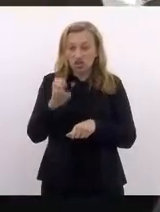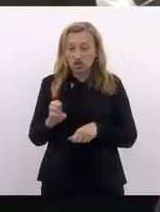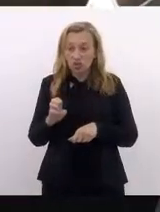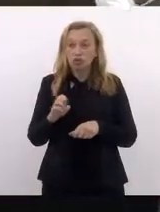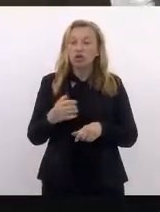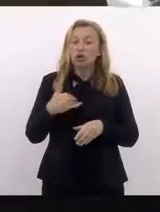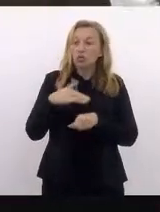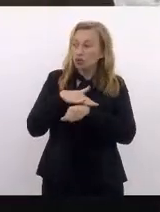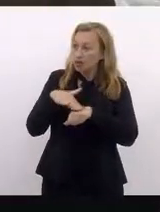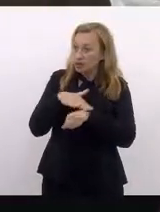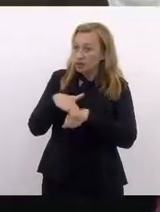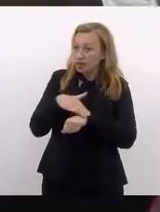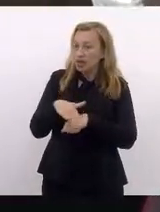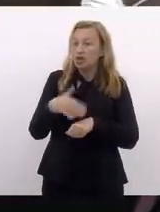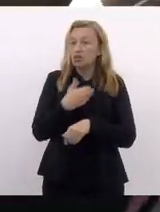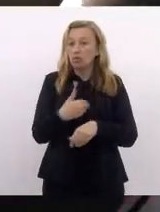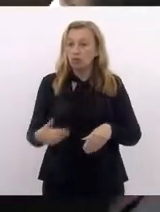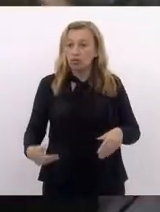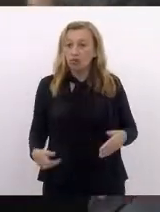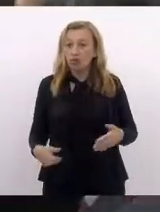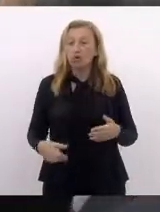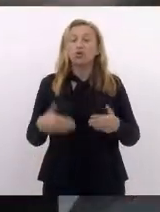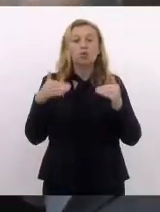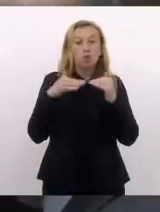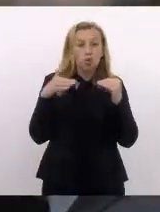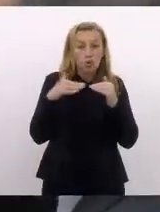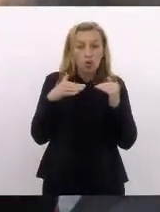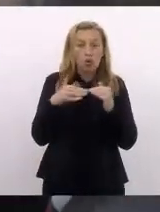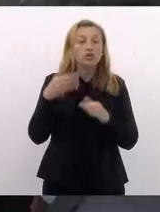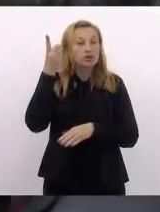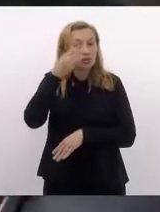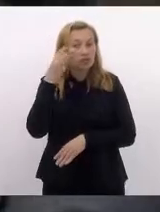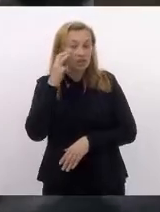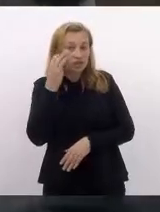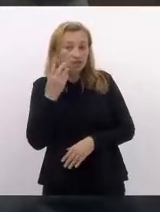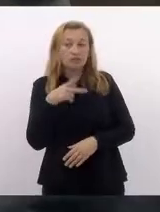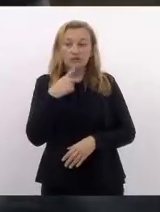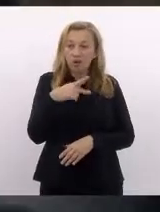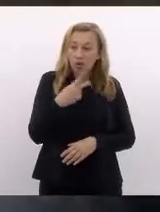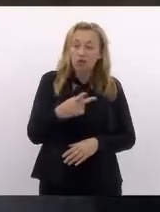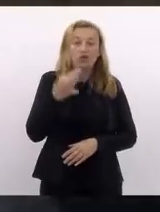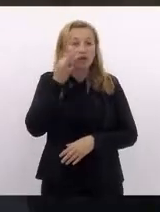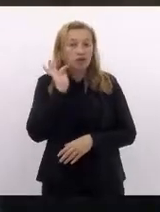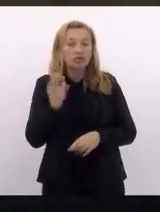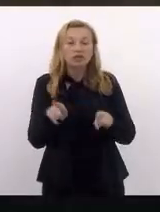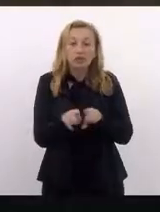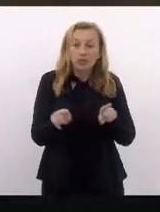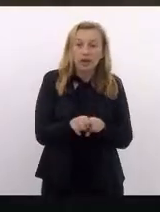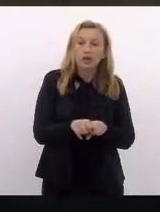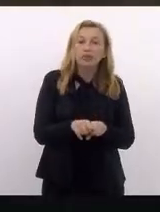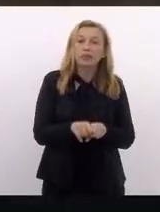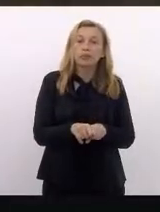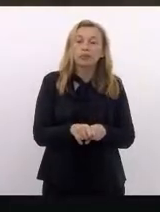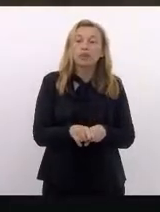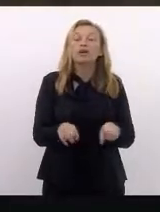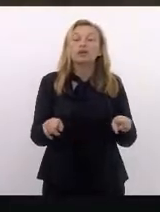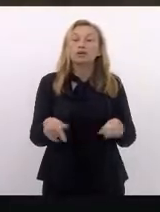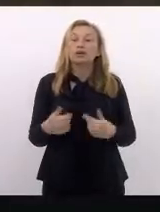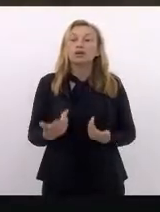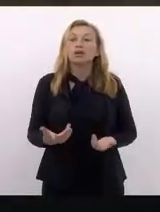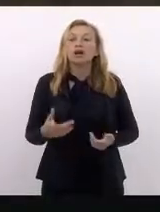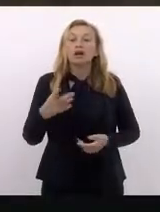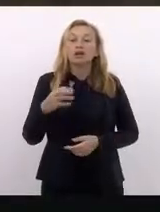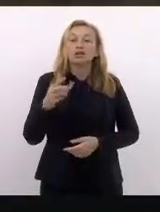pelo governo o governo a concorda Deputado rodar que defendeu o deputado do seu Flávio serafini também E além